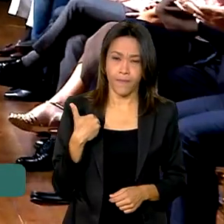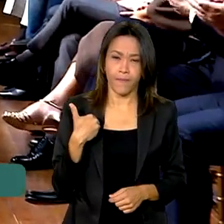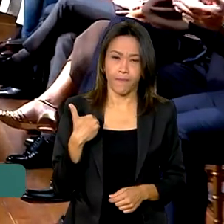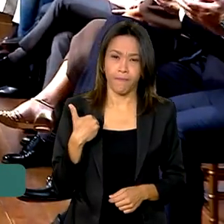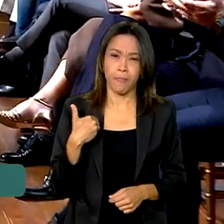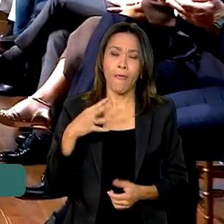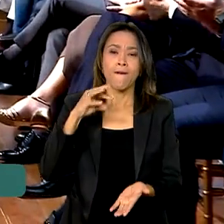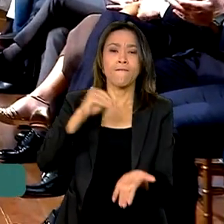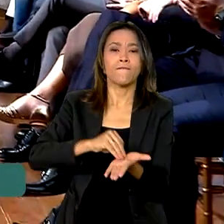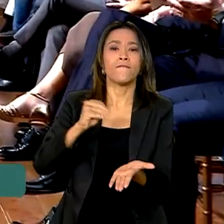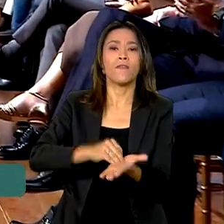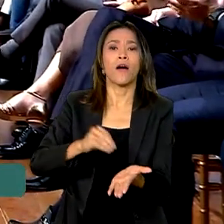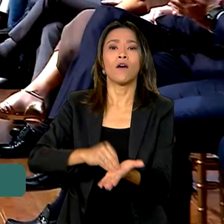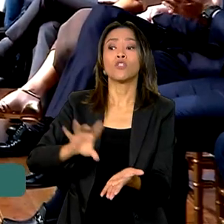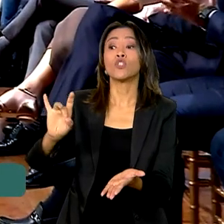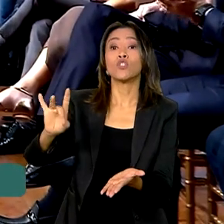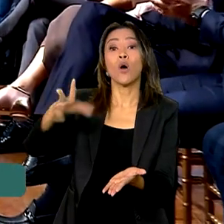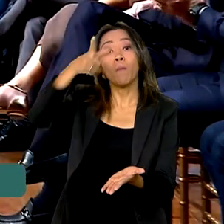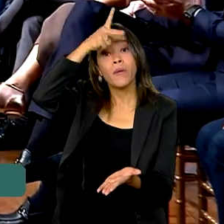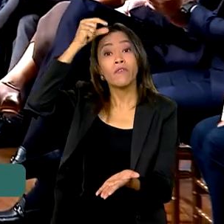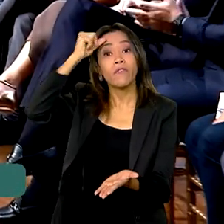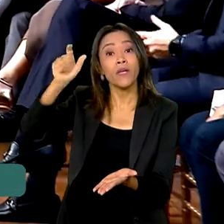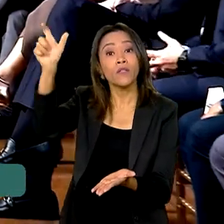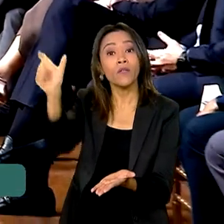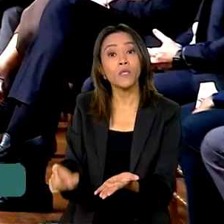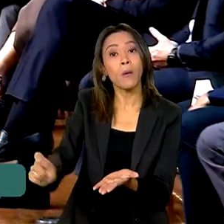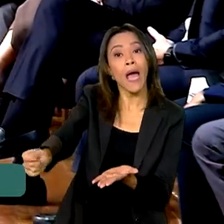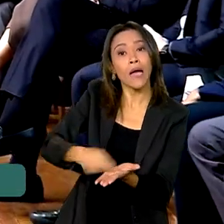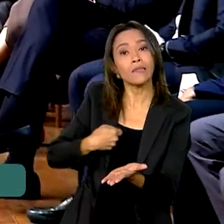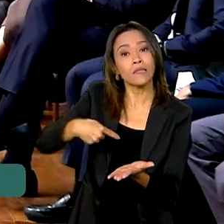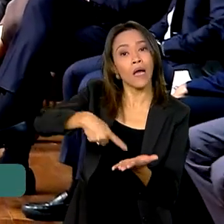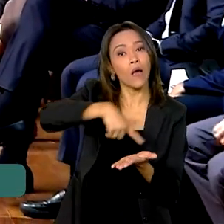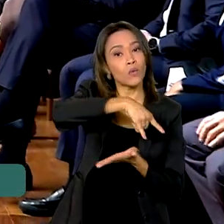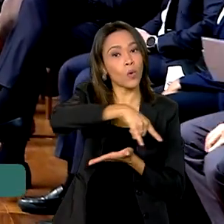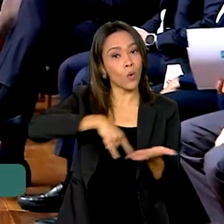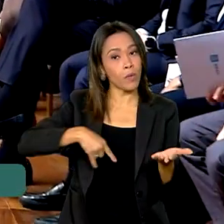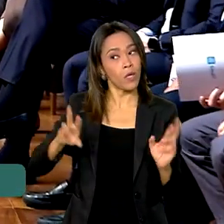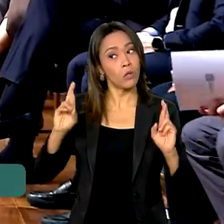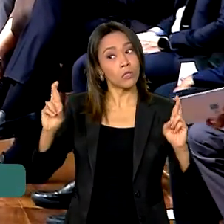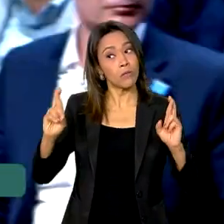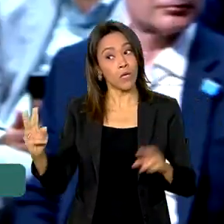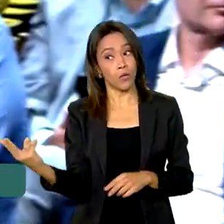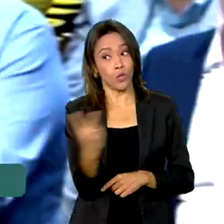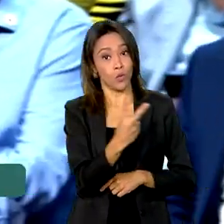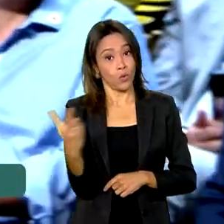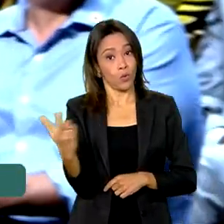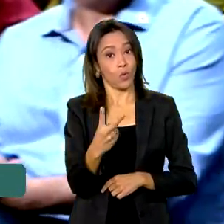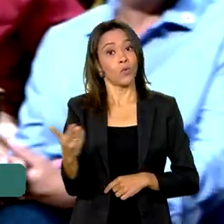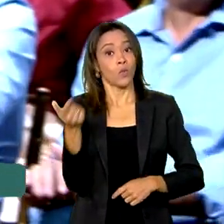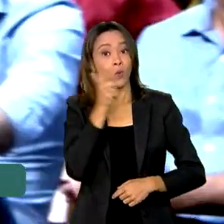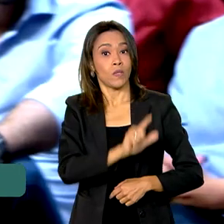Eu falta só o prefeito assinar um documento. Eu espero que o Camilo e o prefeito se acertem para